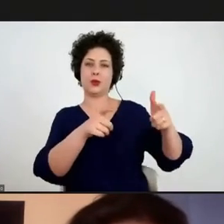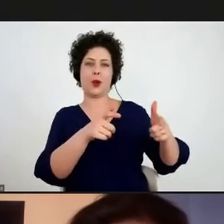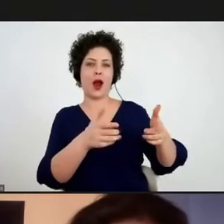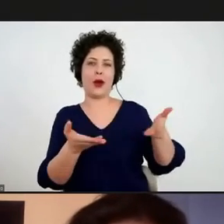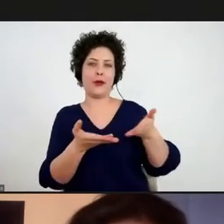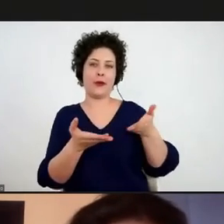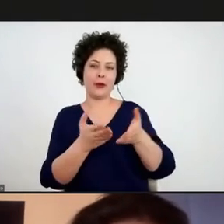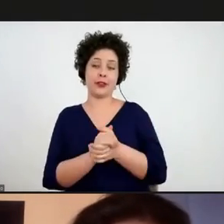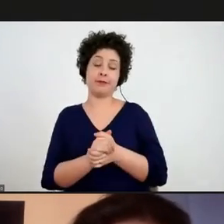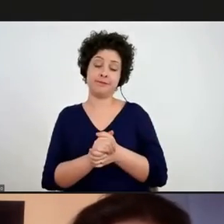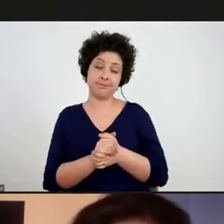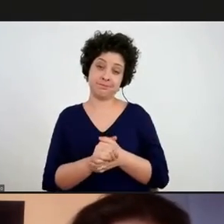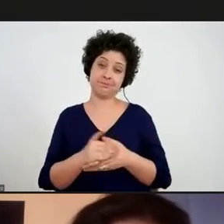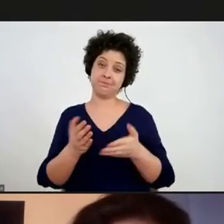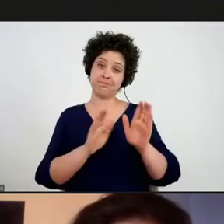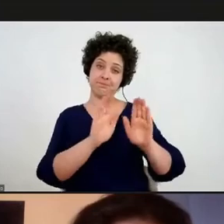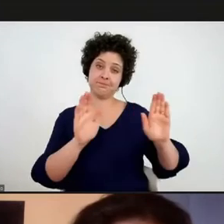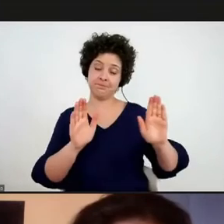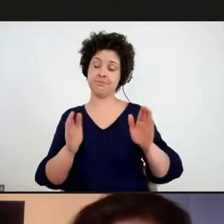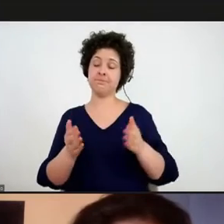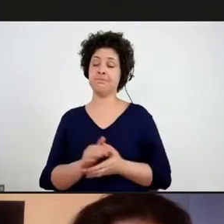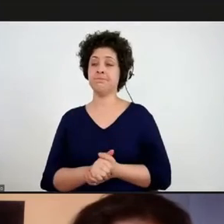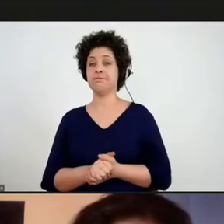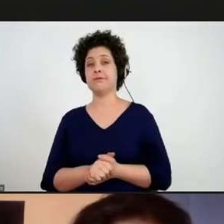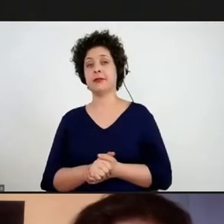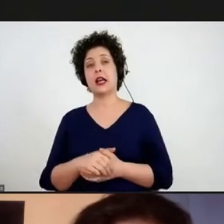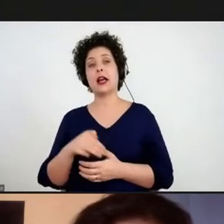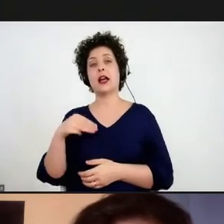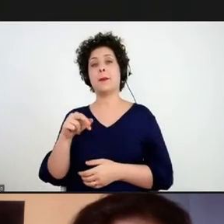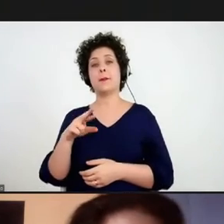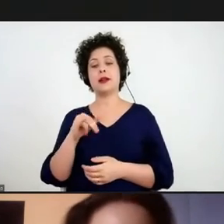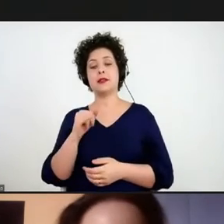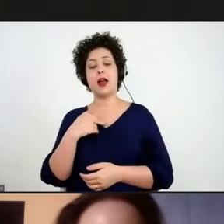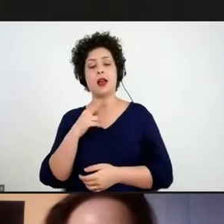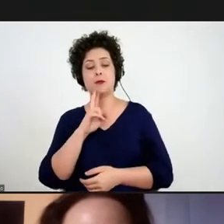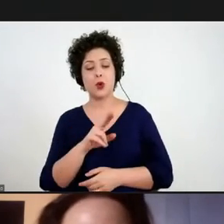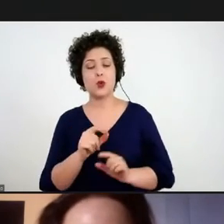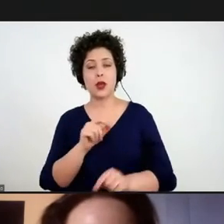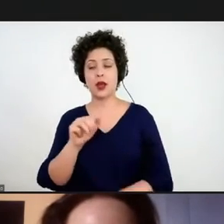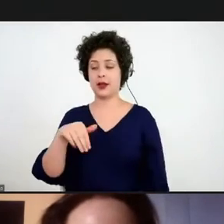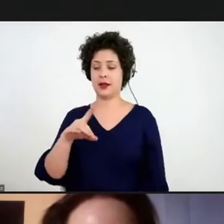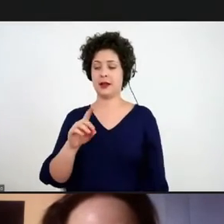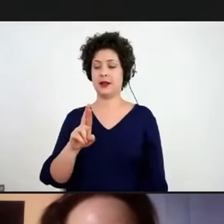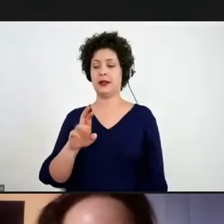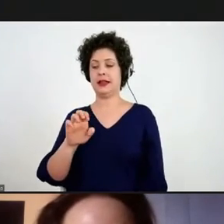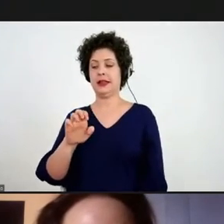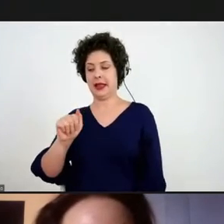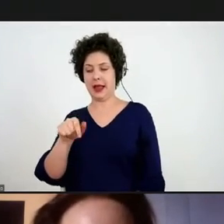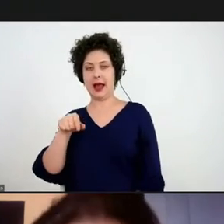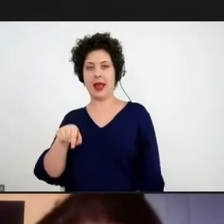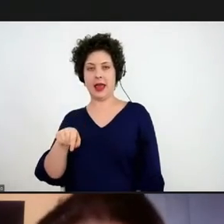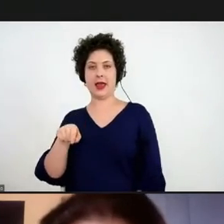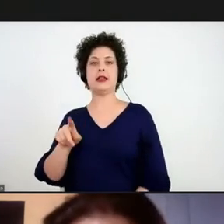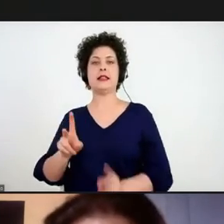outro local. Então, a Márcia, eu te respondo que a Andréia poderia te dizer que ela está